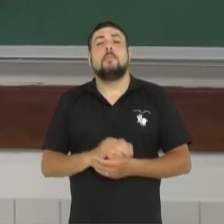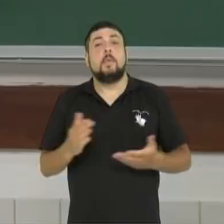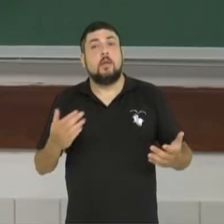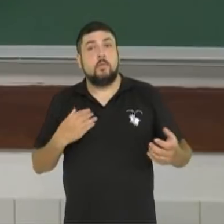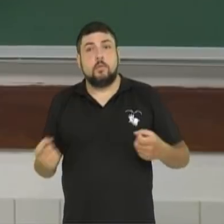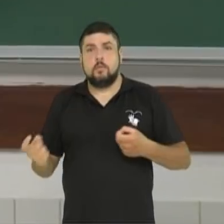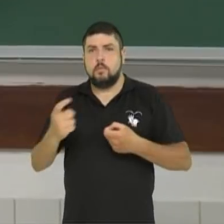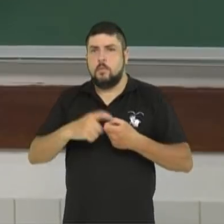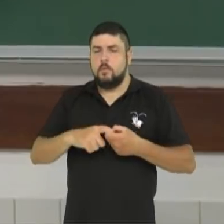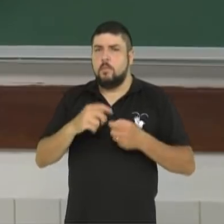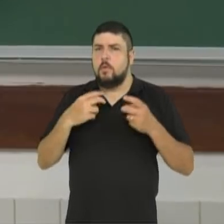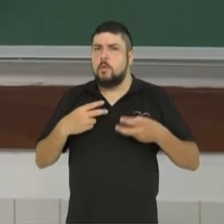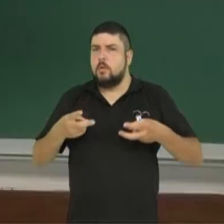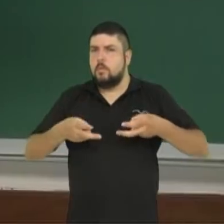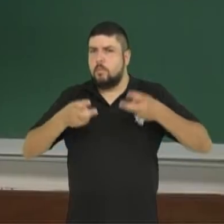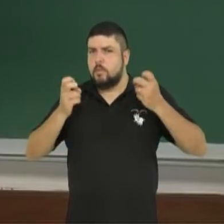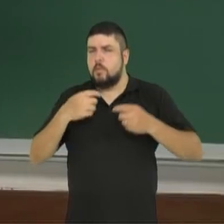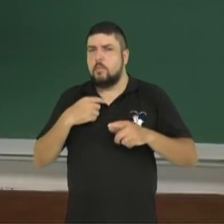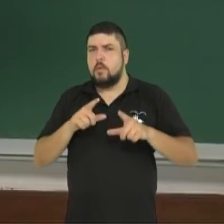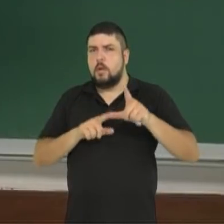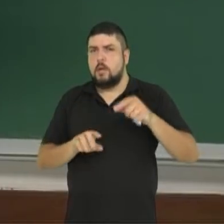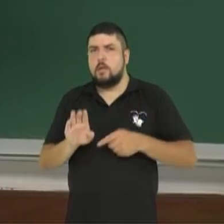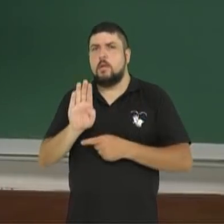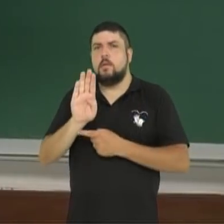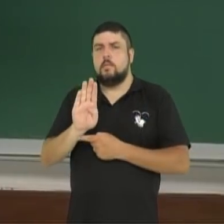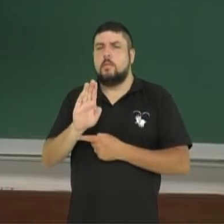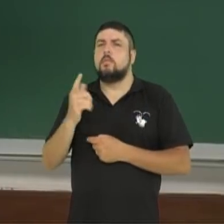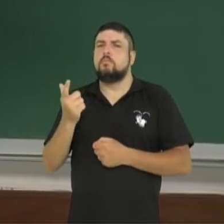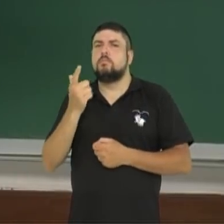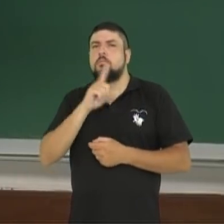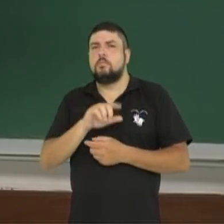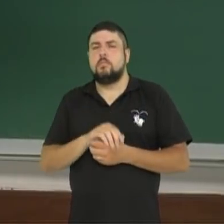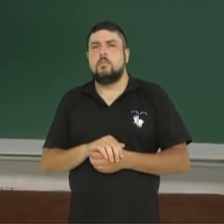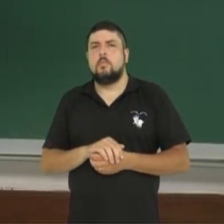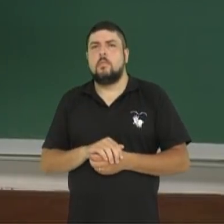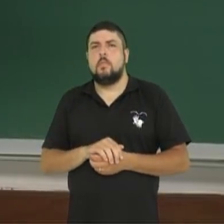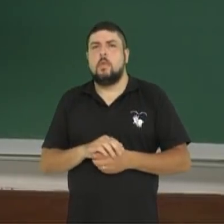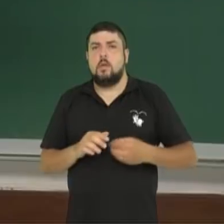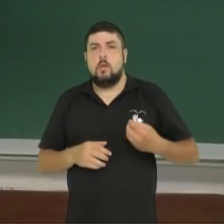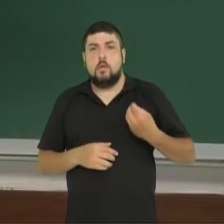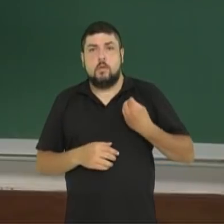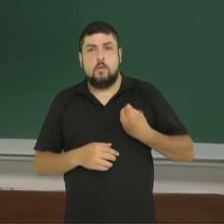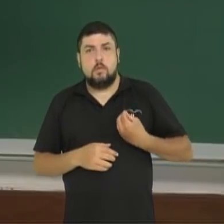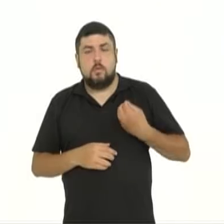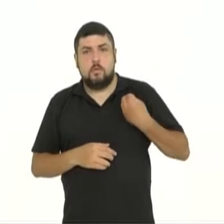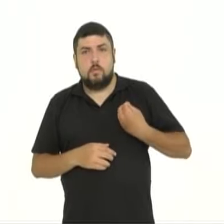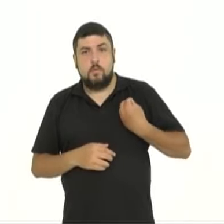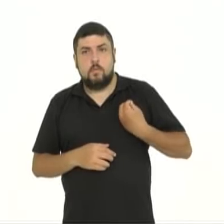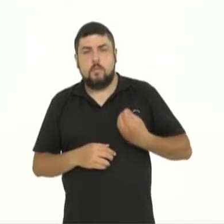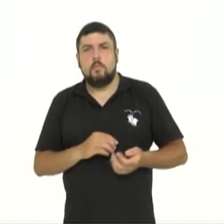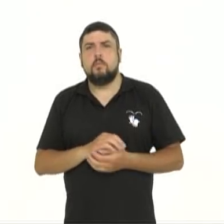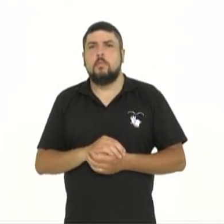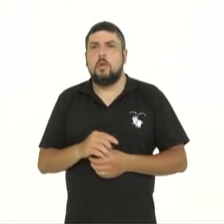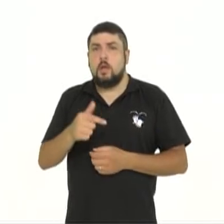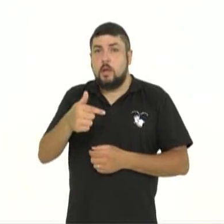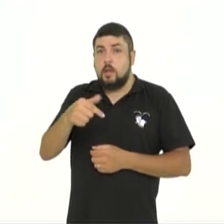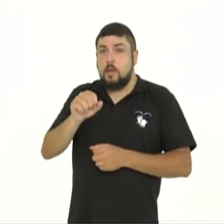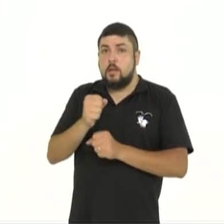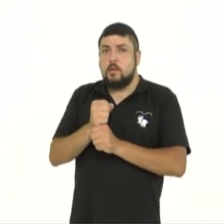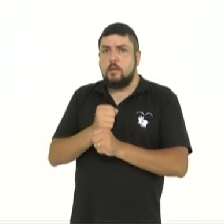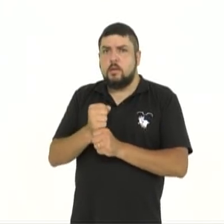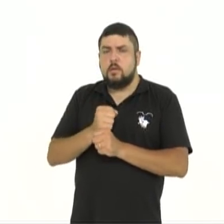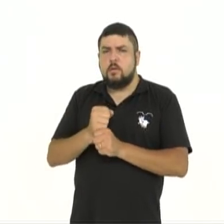Retornando então, pessoal, observe que quem assinalou a letra B acertou, né? O verbo existir, a frase ficaria: em 7 décadas,